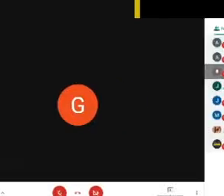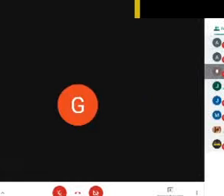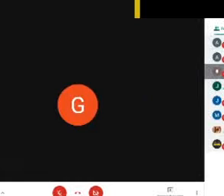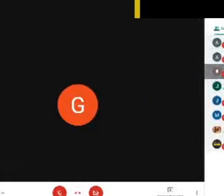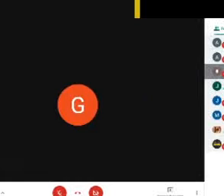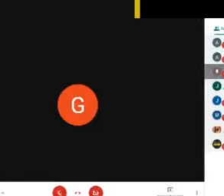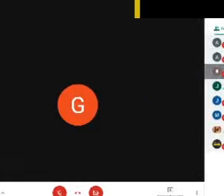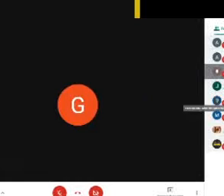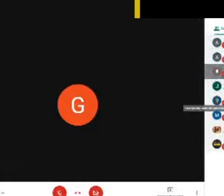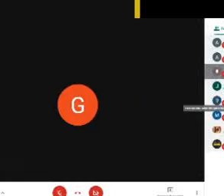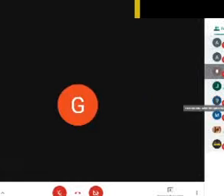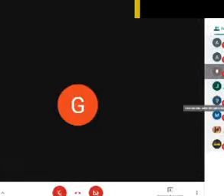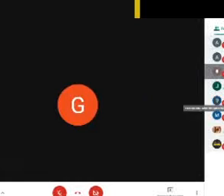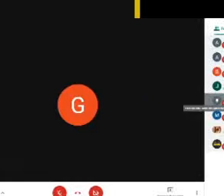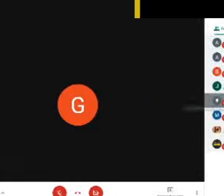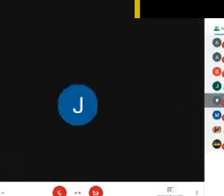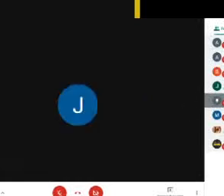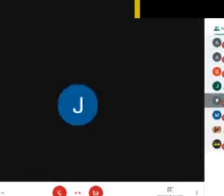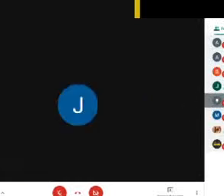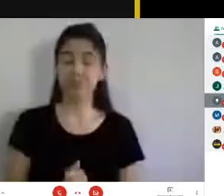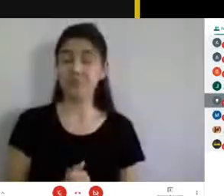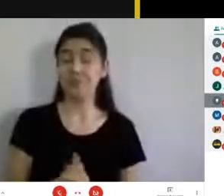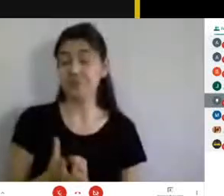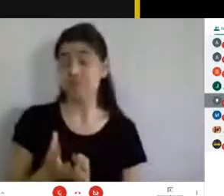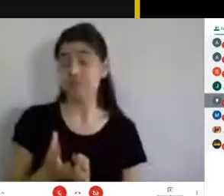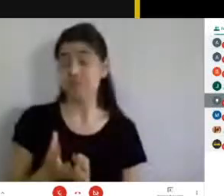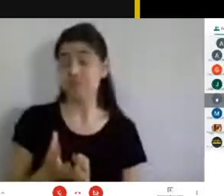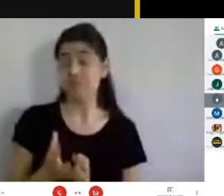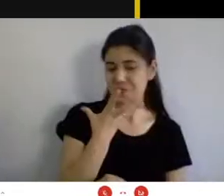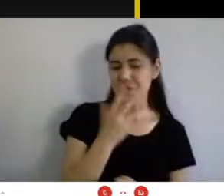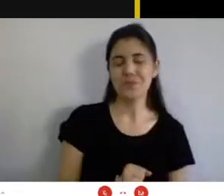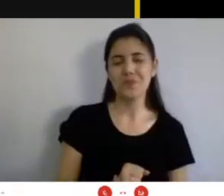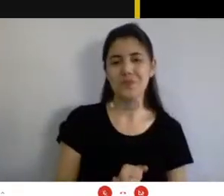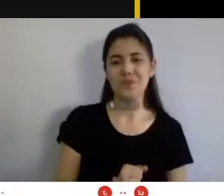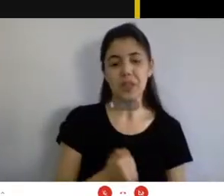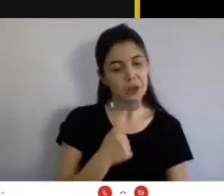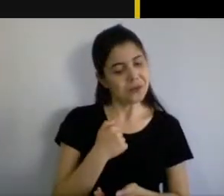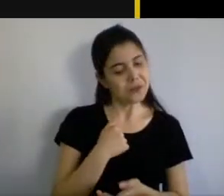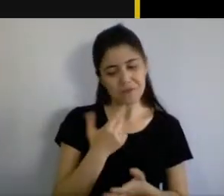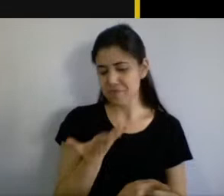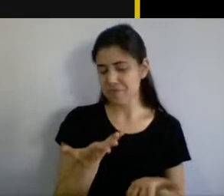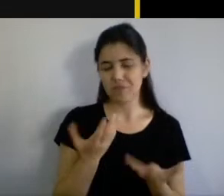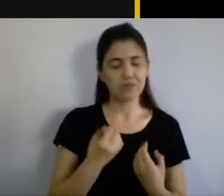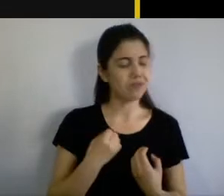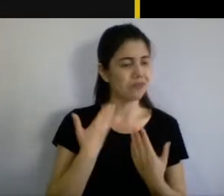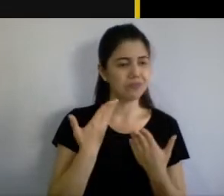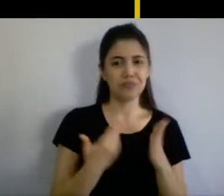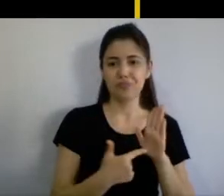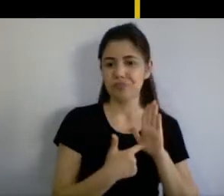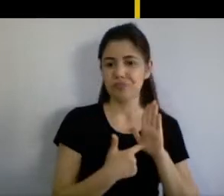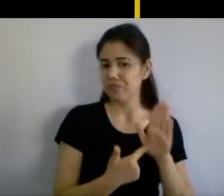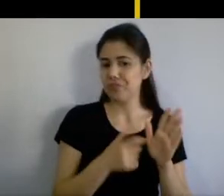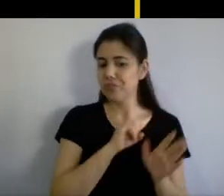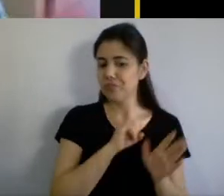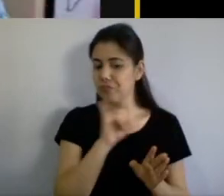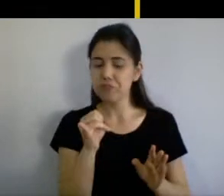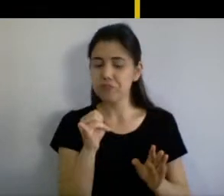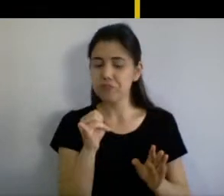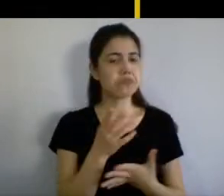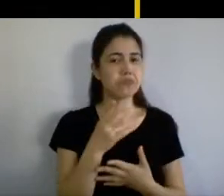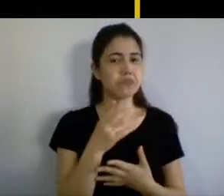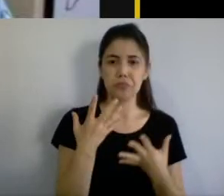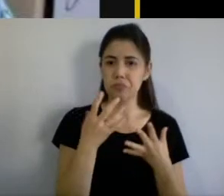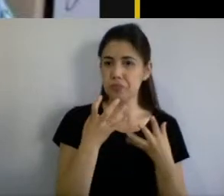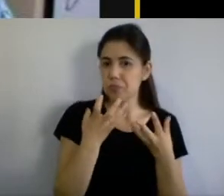generoso, muito gentil. E foi legal. Agora, eu estou aí, solto ainda. Se vocês quiserem,